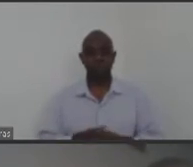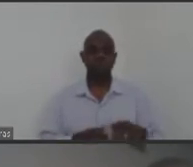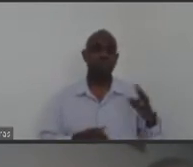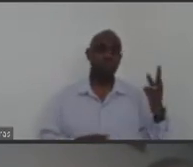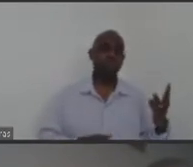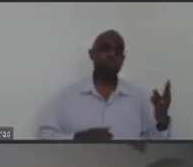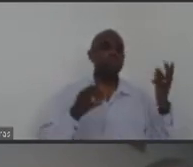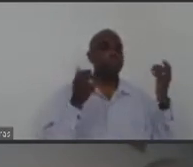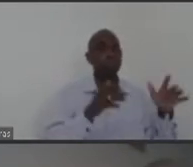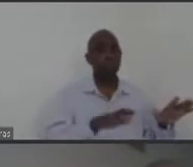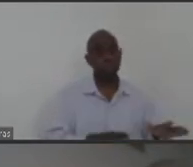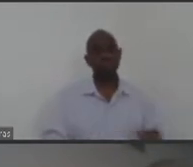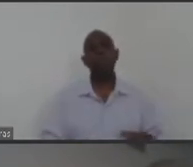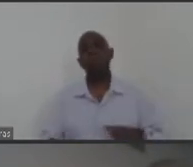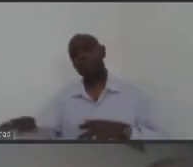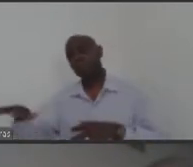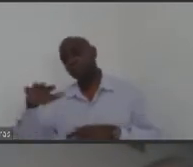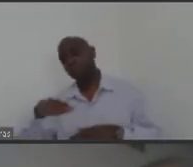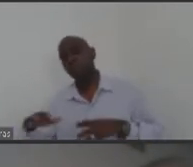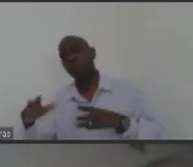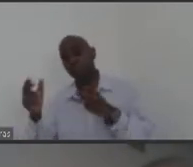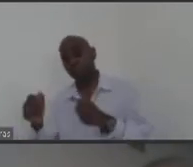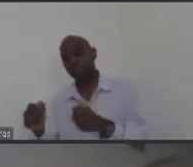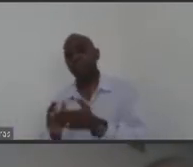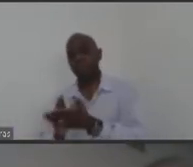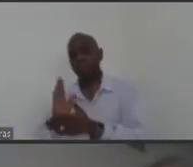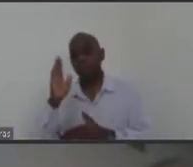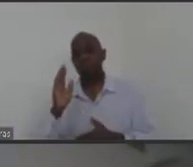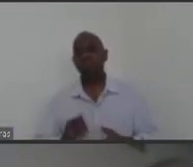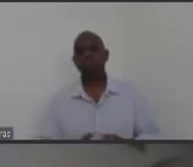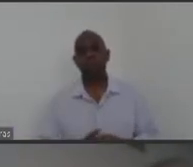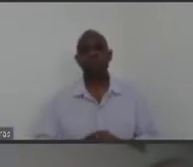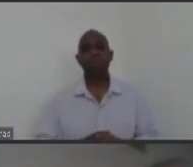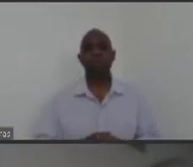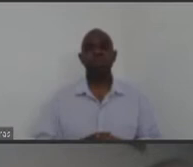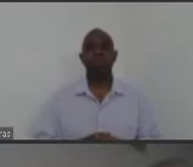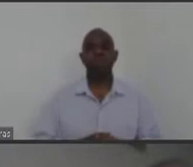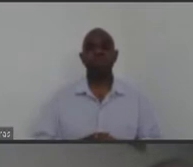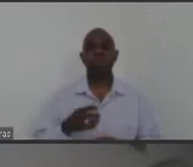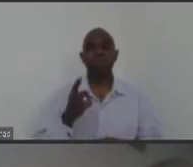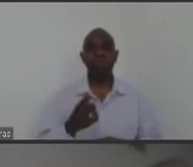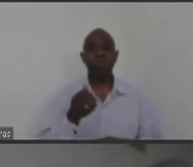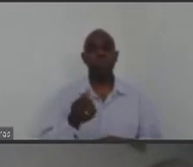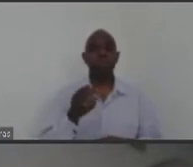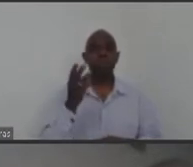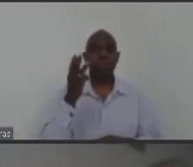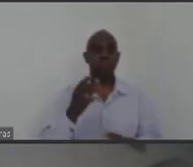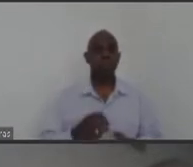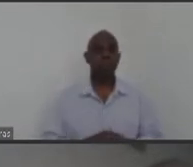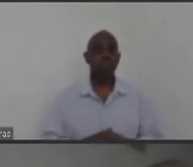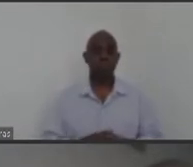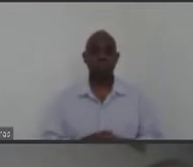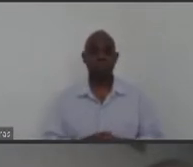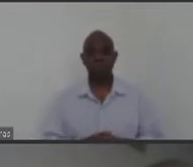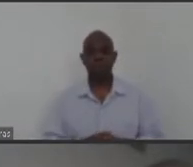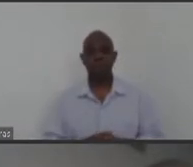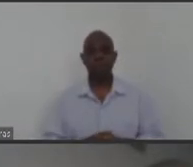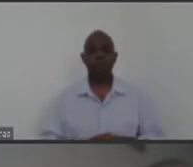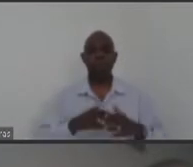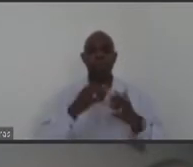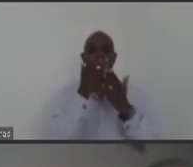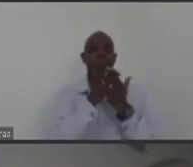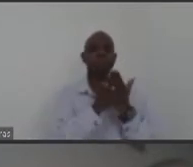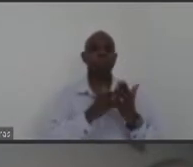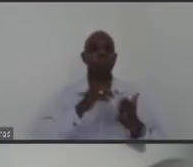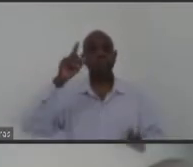favoráveis. Está aprovado o projeto de lei número 163 de 2020. Ordem do dia. O item 1 da ordem